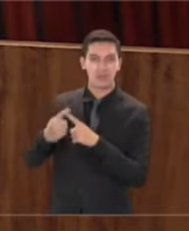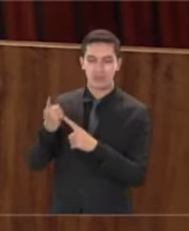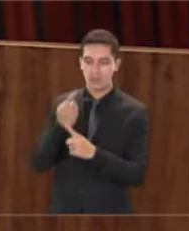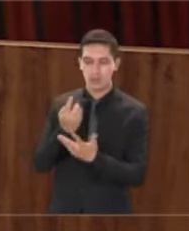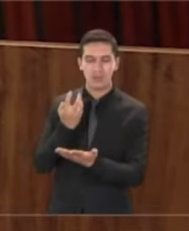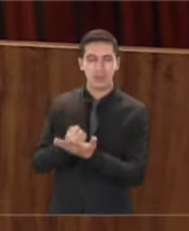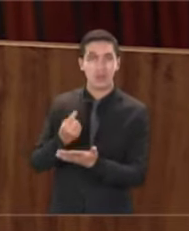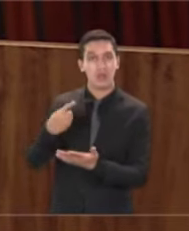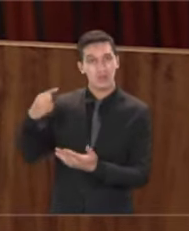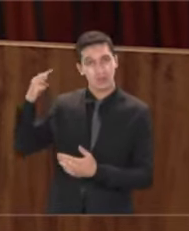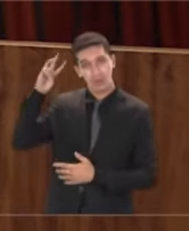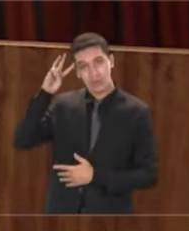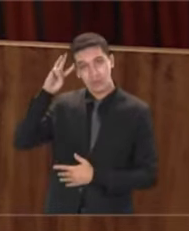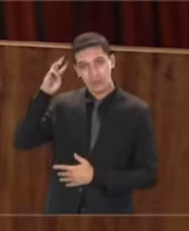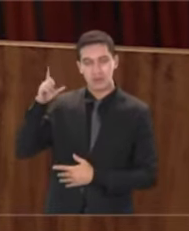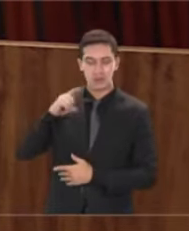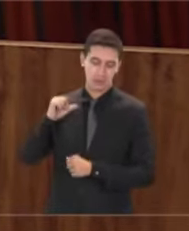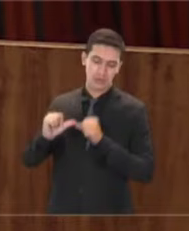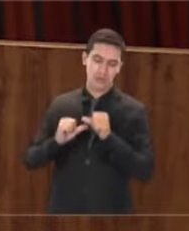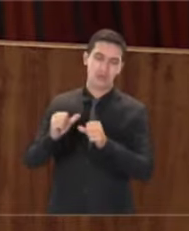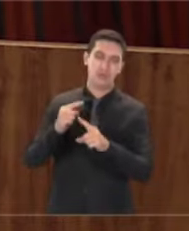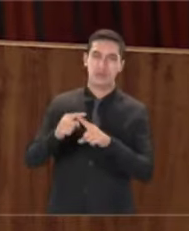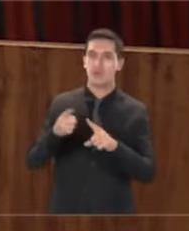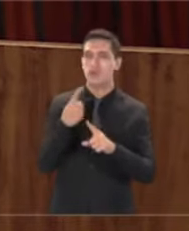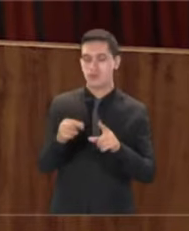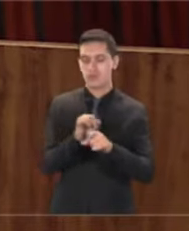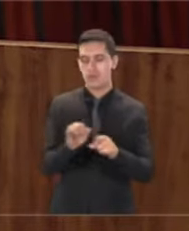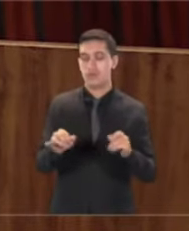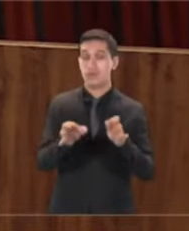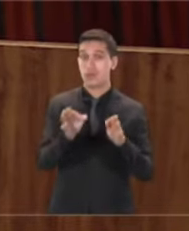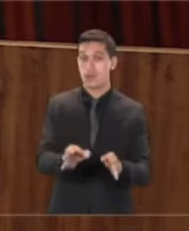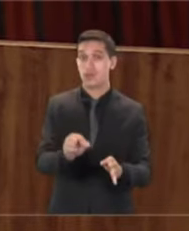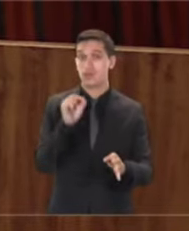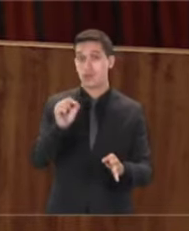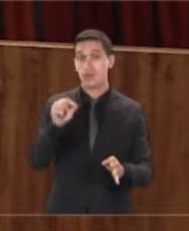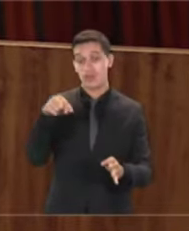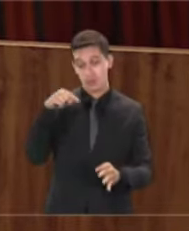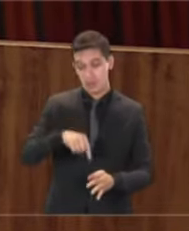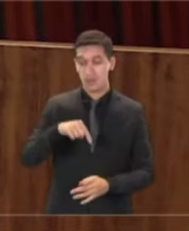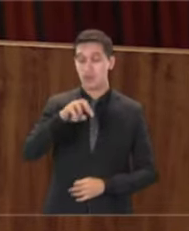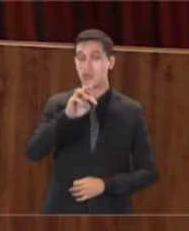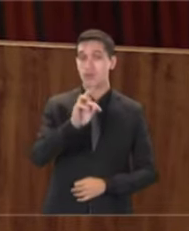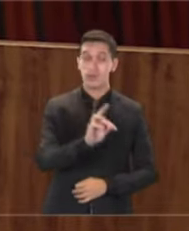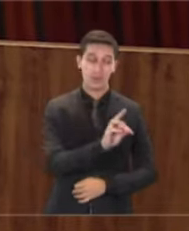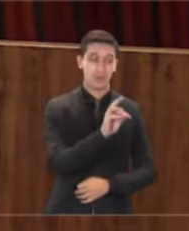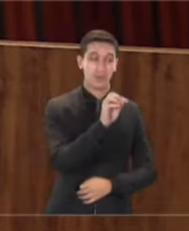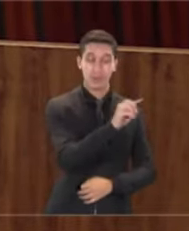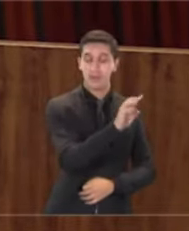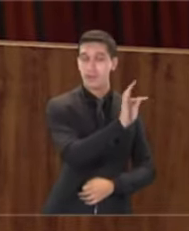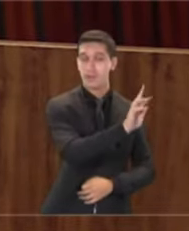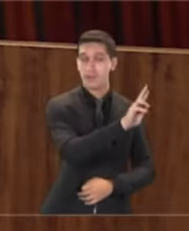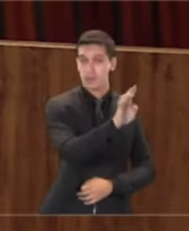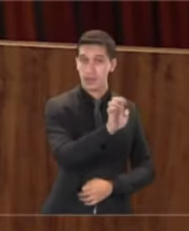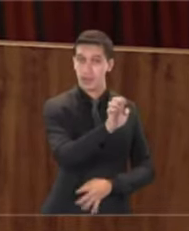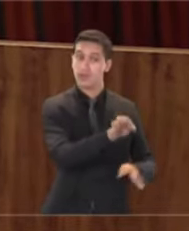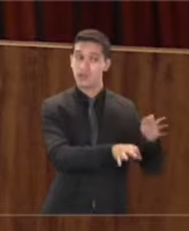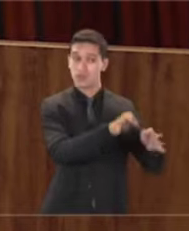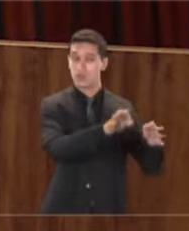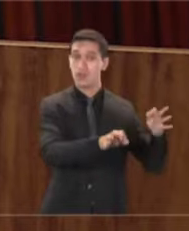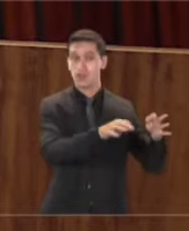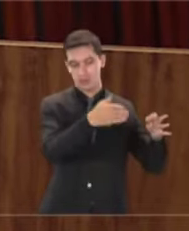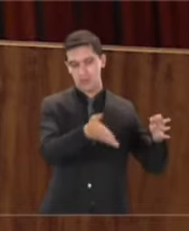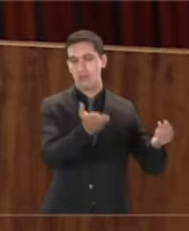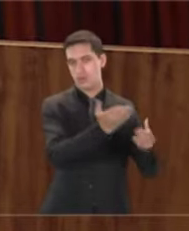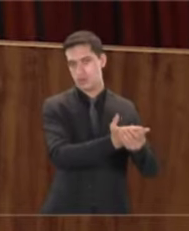incoerência ficaria no sentido contrário, porque afirmamos exatamente o que o Tribunal Regional Eleitoral, julgando o caso dos